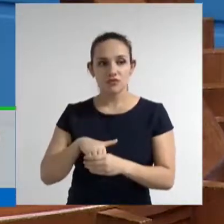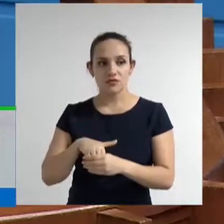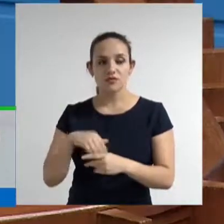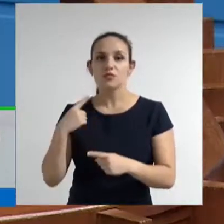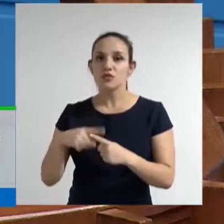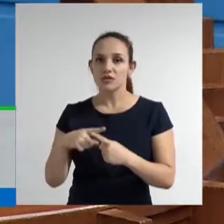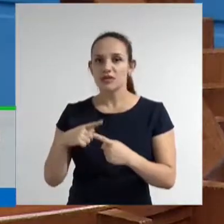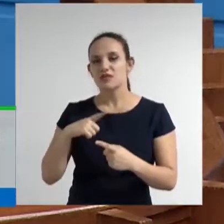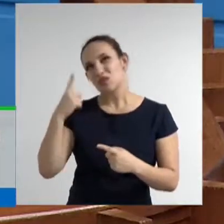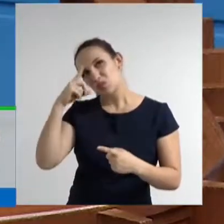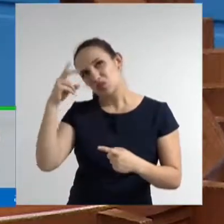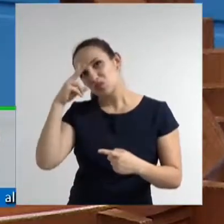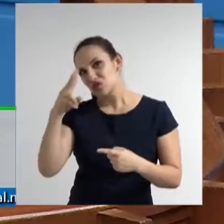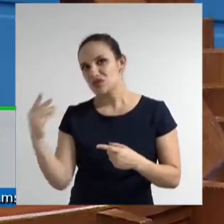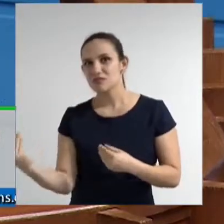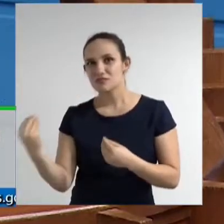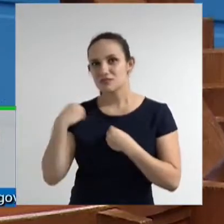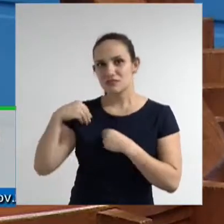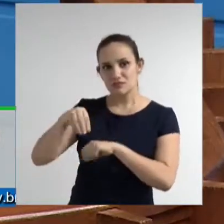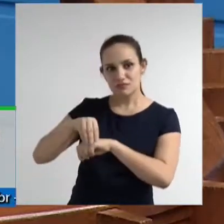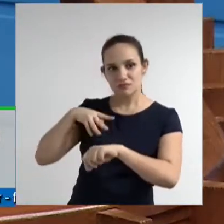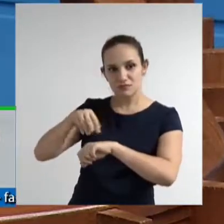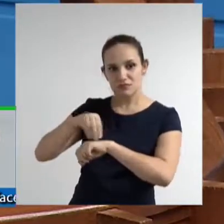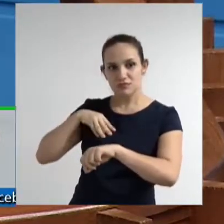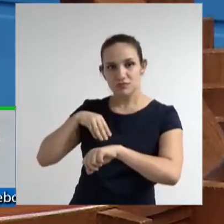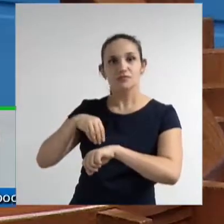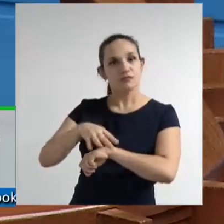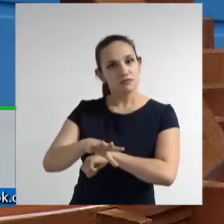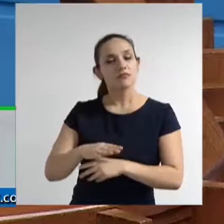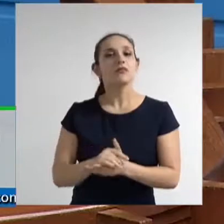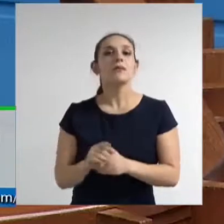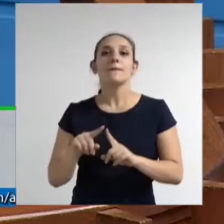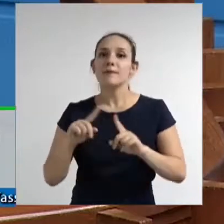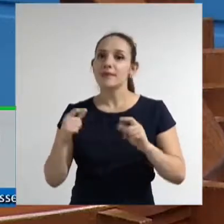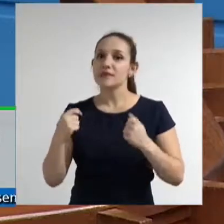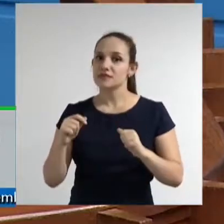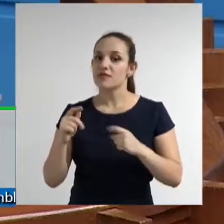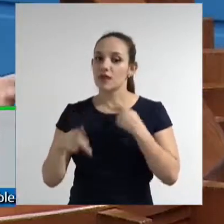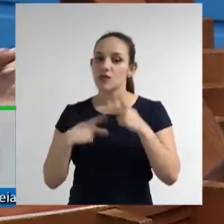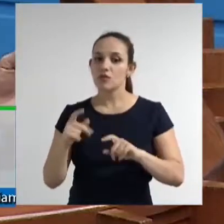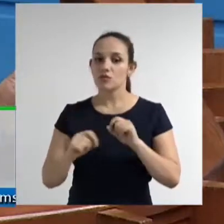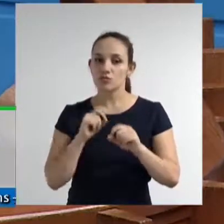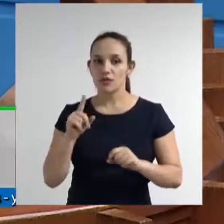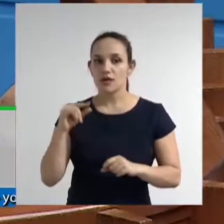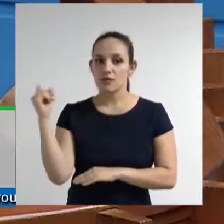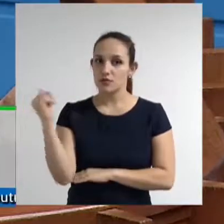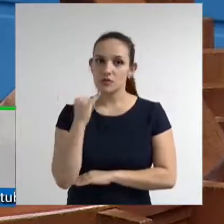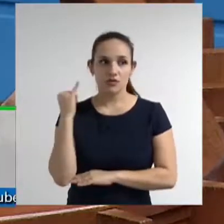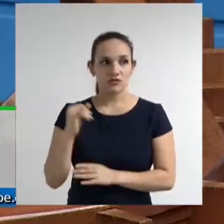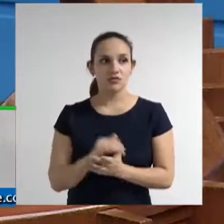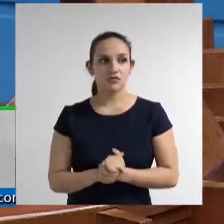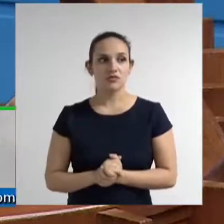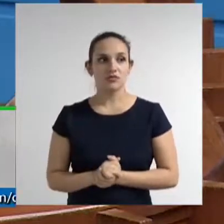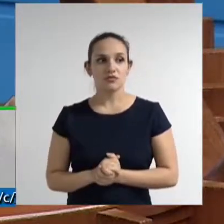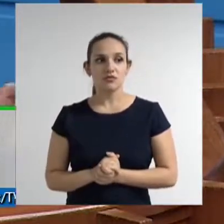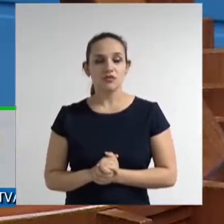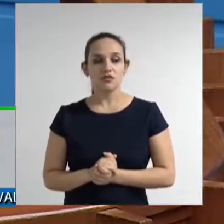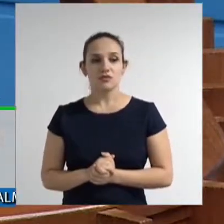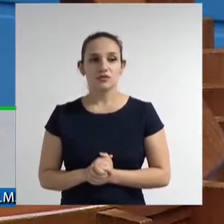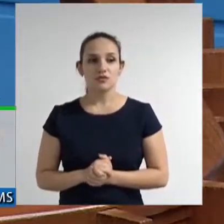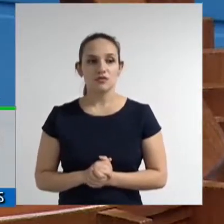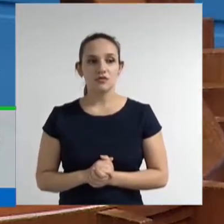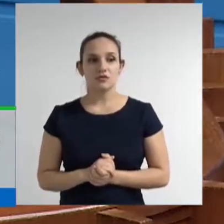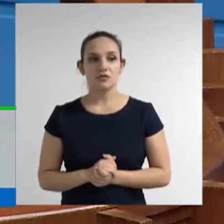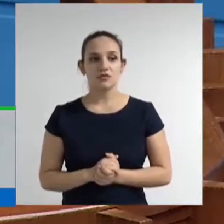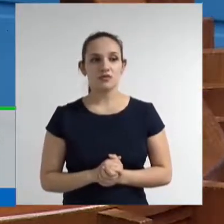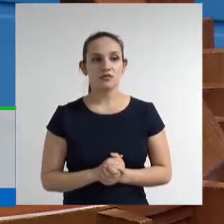2 dias para cá, praticamente, deputado Lídio Lopes. Mas tem que se registrar essa questão. Primeiro, por conta do lapso do governo do Estado